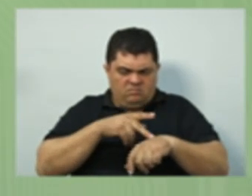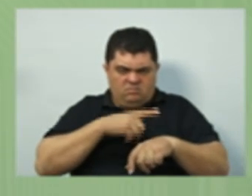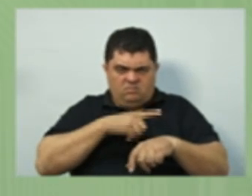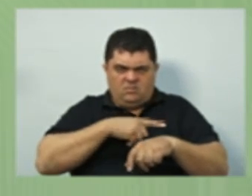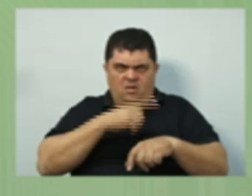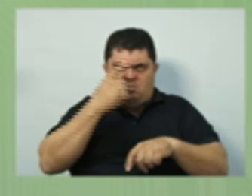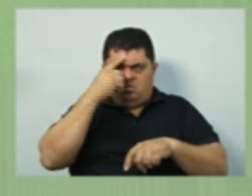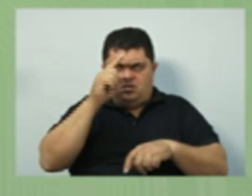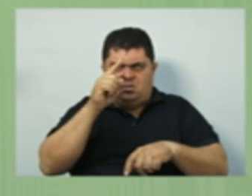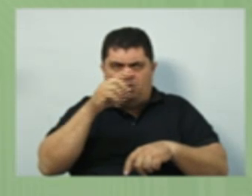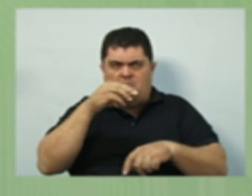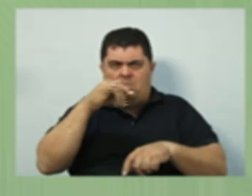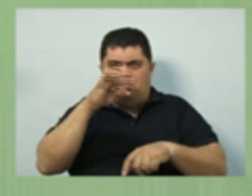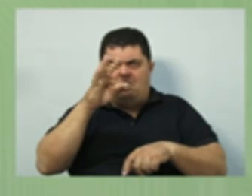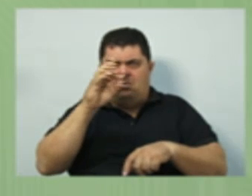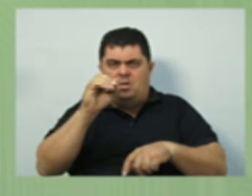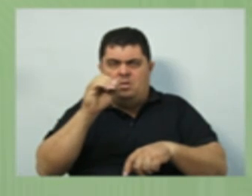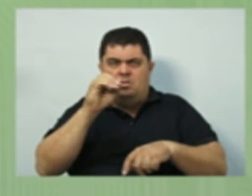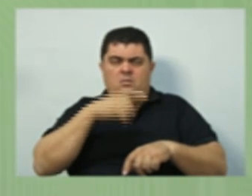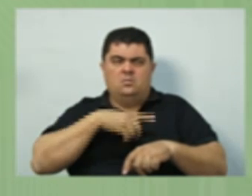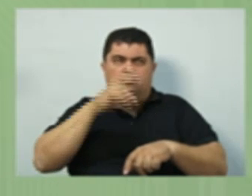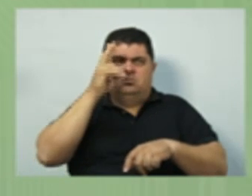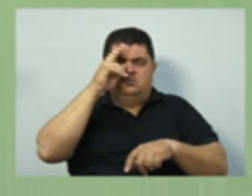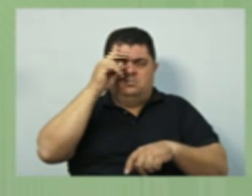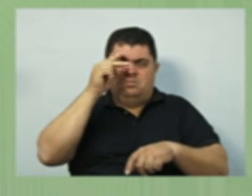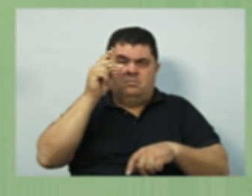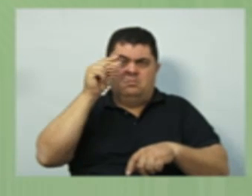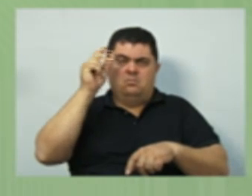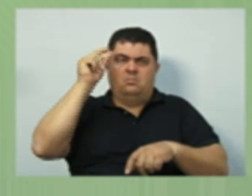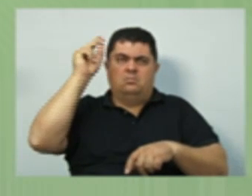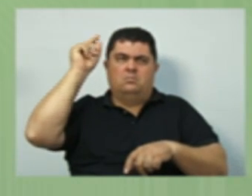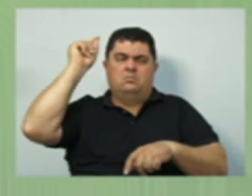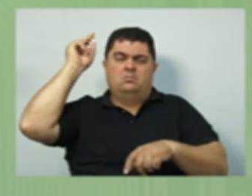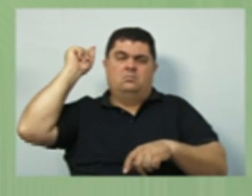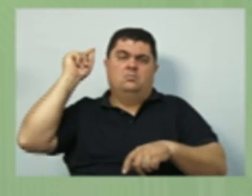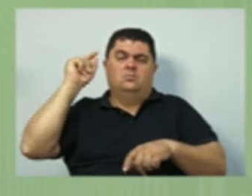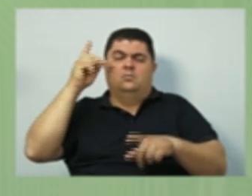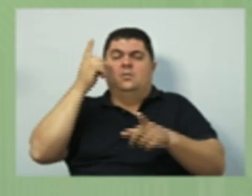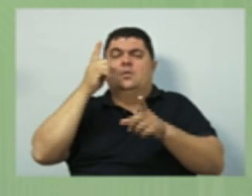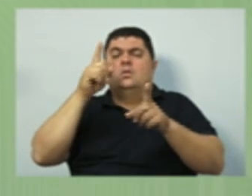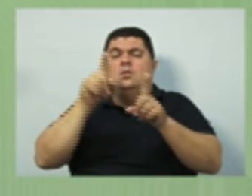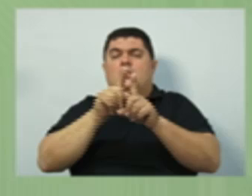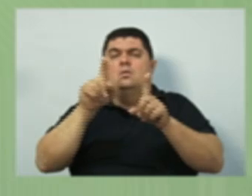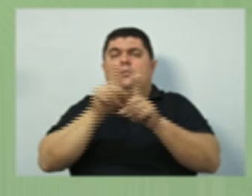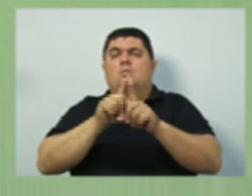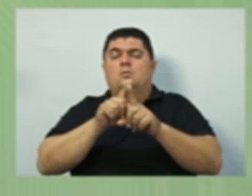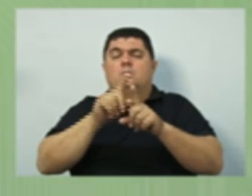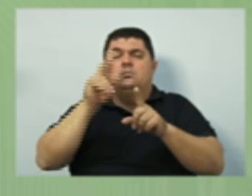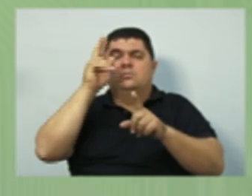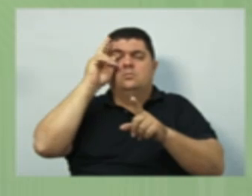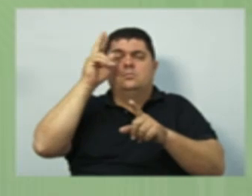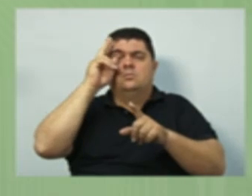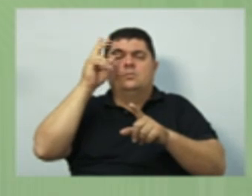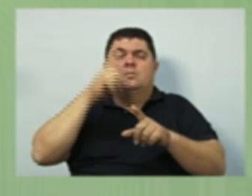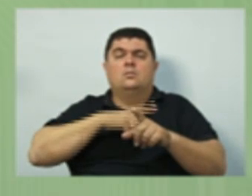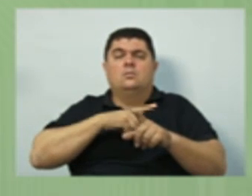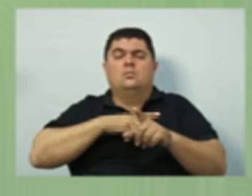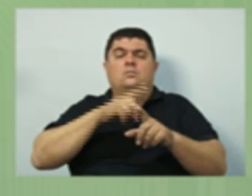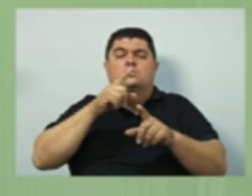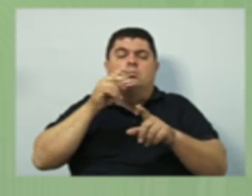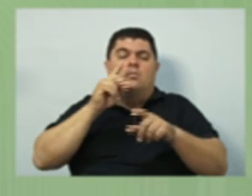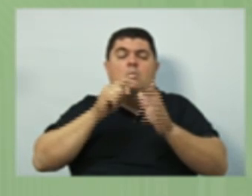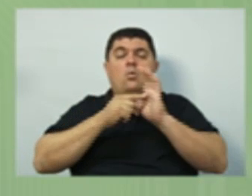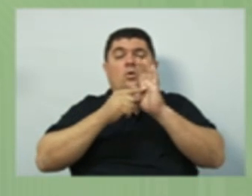ideia de mito, de história, de fábulas, que também retrata elementos de caça,